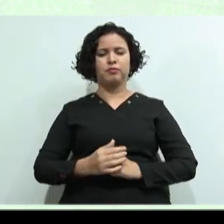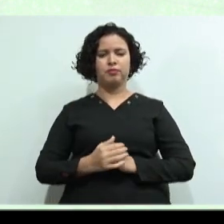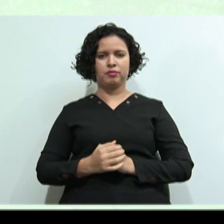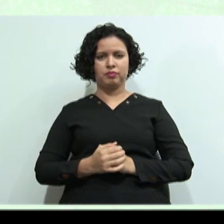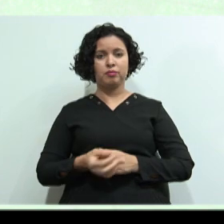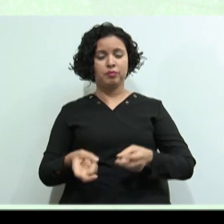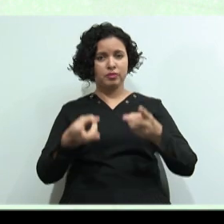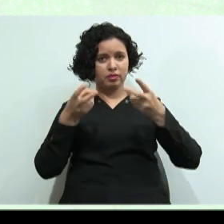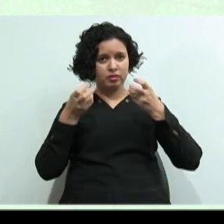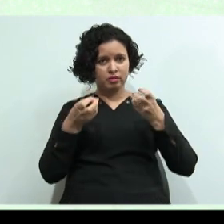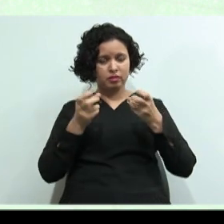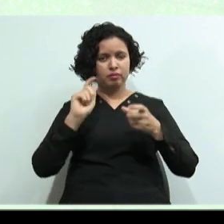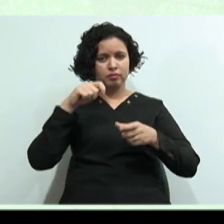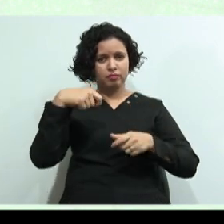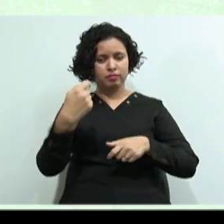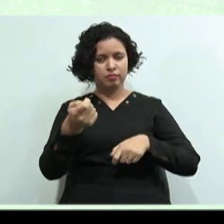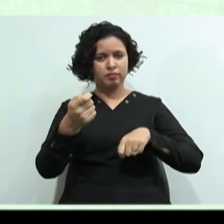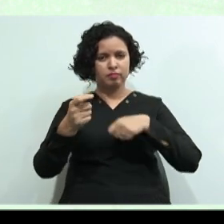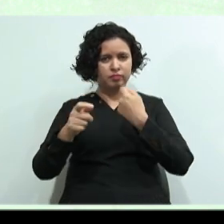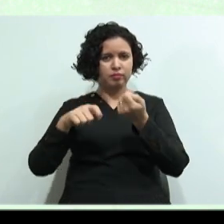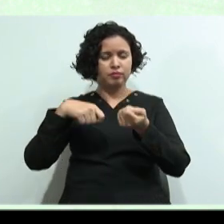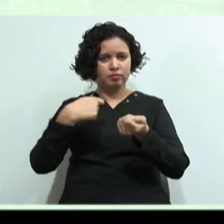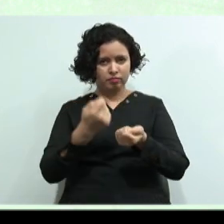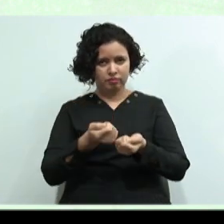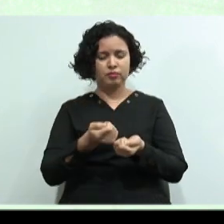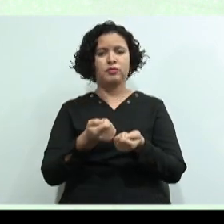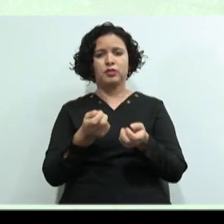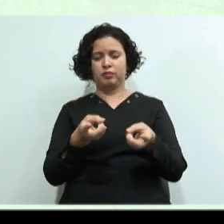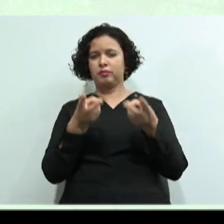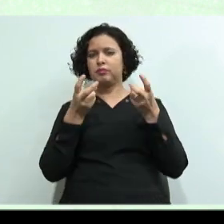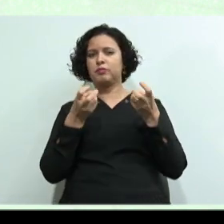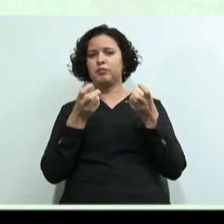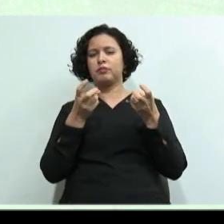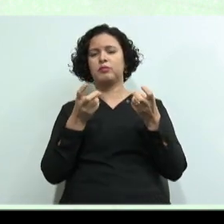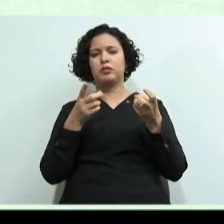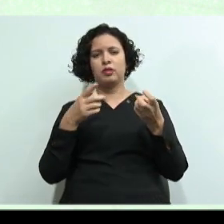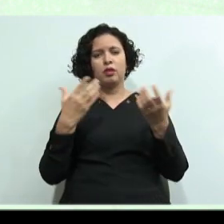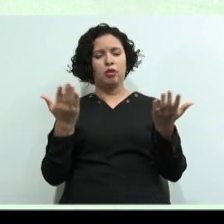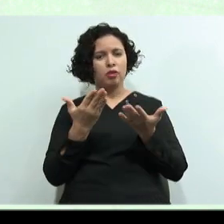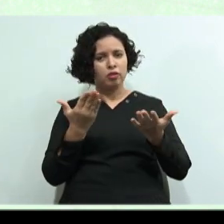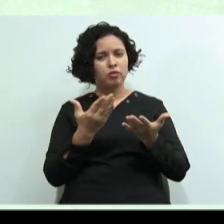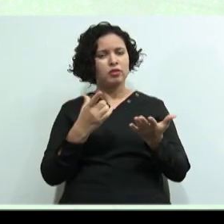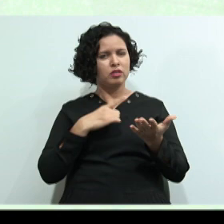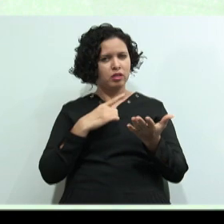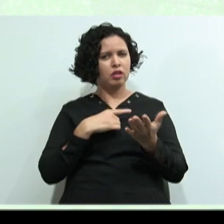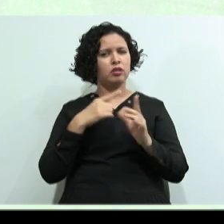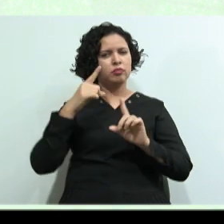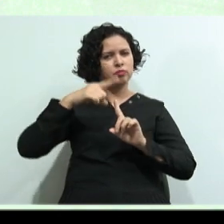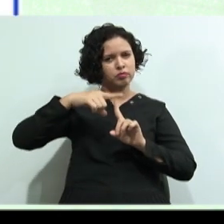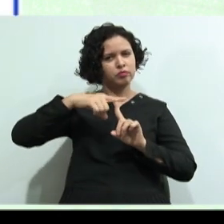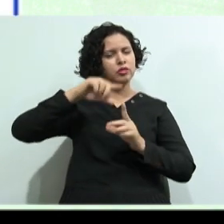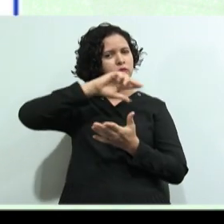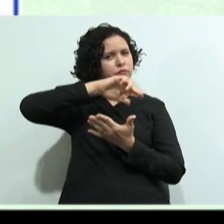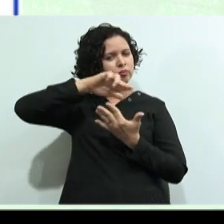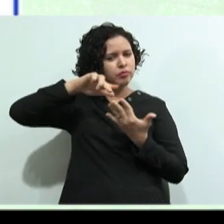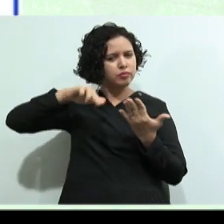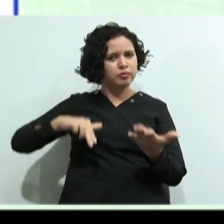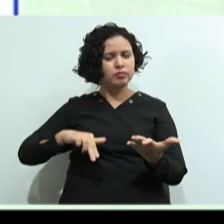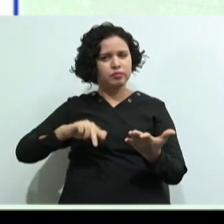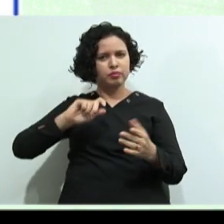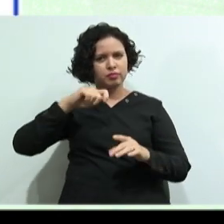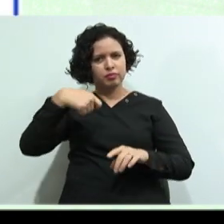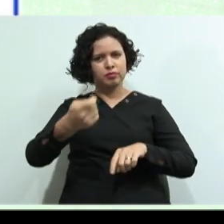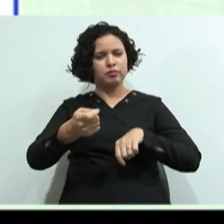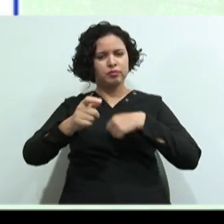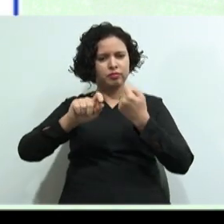Então, perceba que os sinais, vocês já viram aí, né, nessa aula, bastante tipos de sinais diferentes que